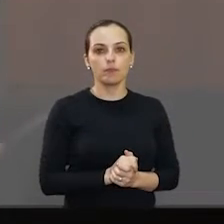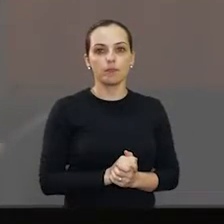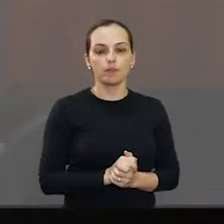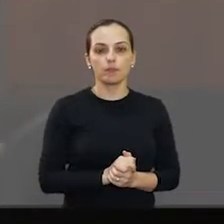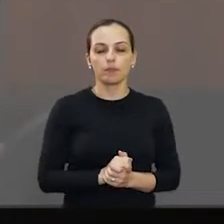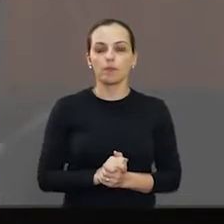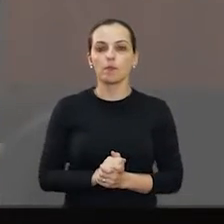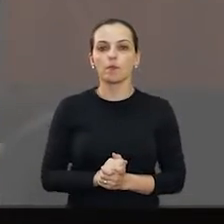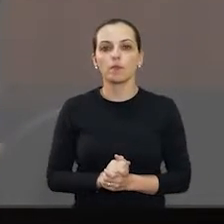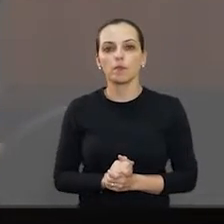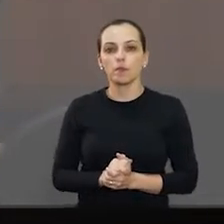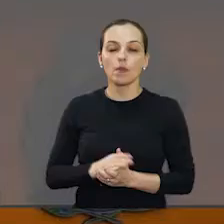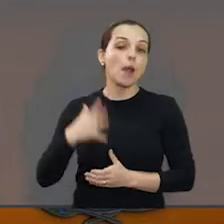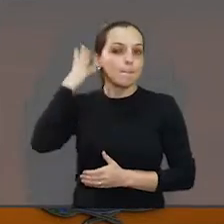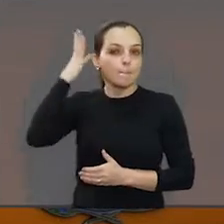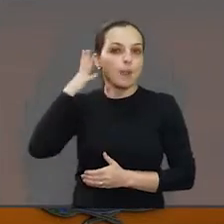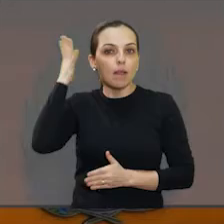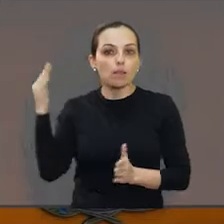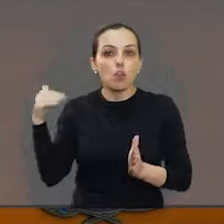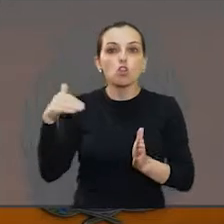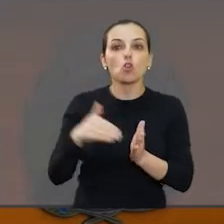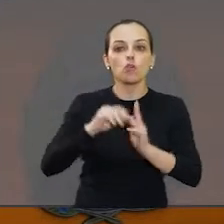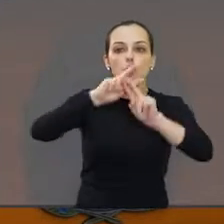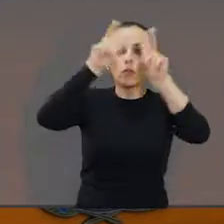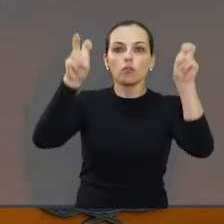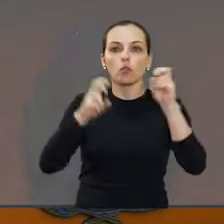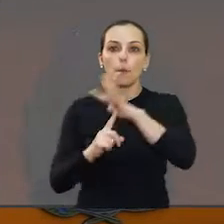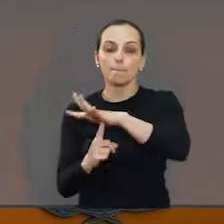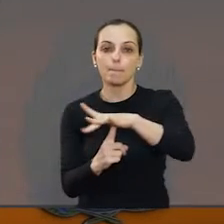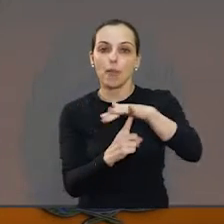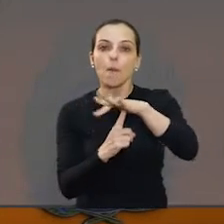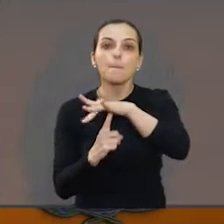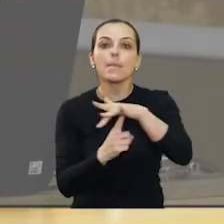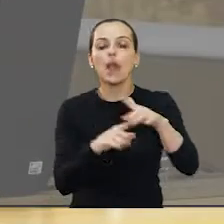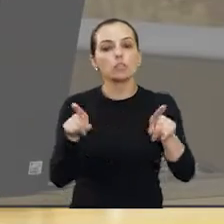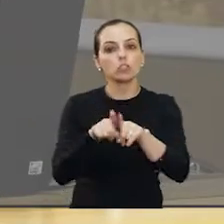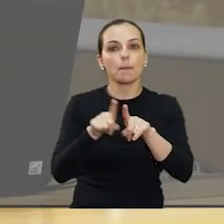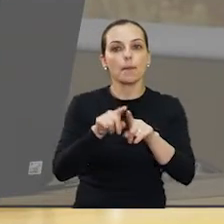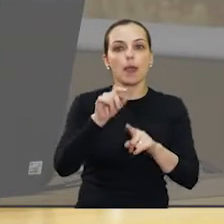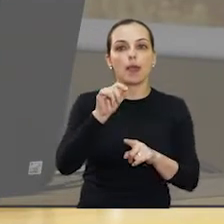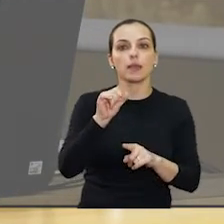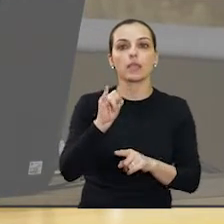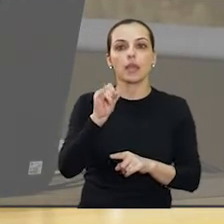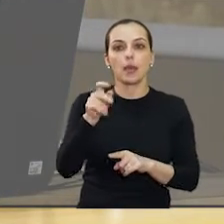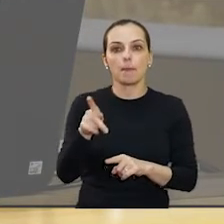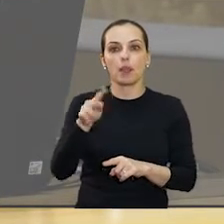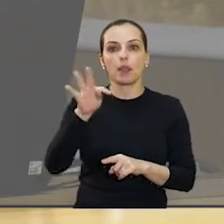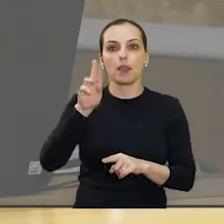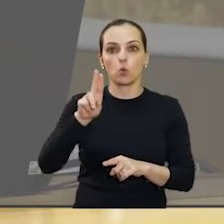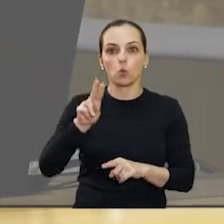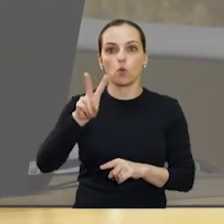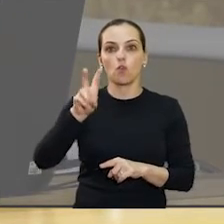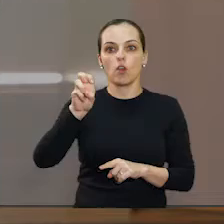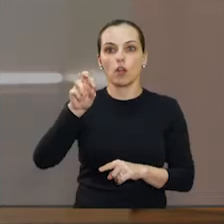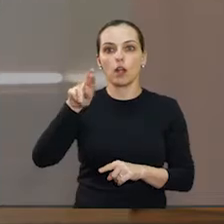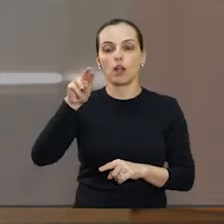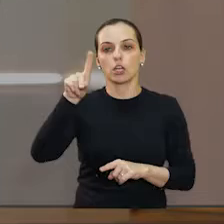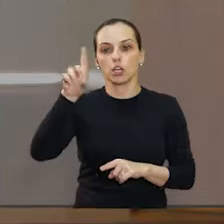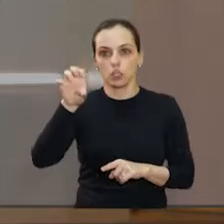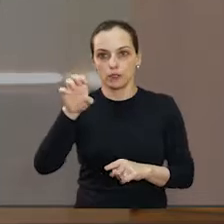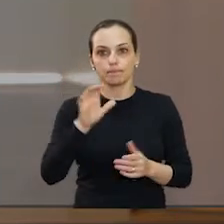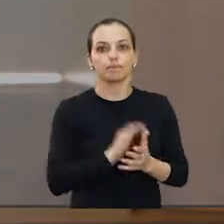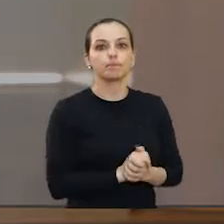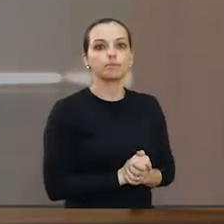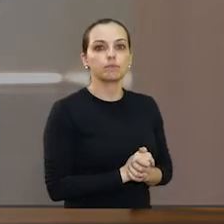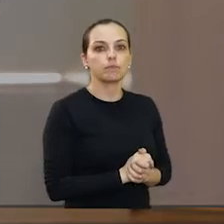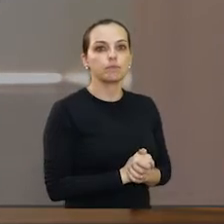estar prestando essa assistência. A semana encerrou-se com um panorama das questões ambientais da cidade, como o IPTU Verde. O IPTU